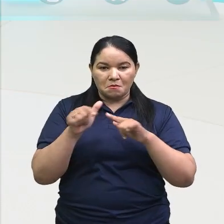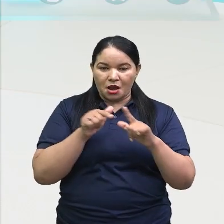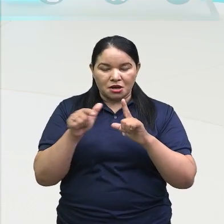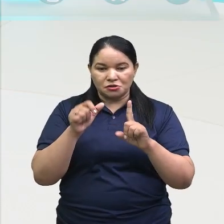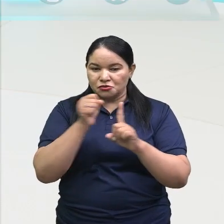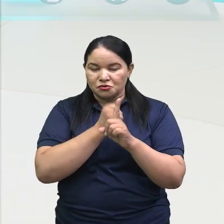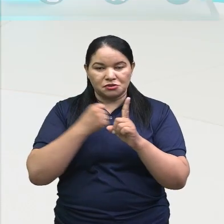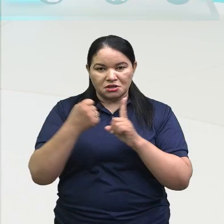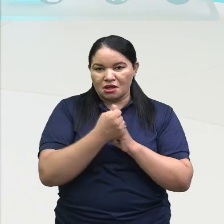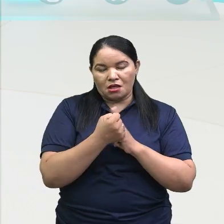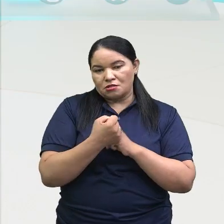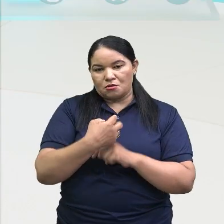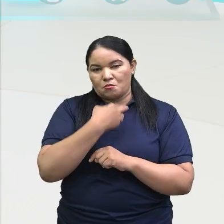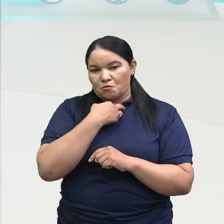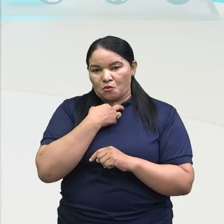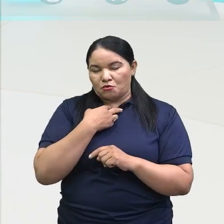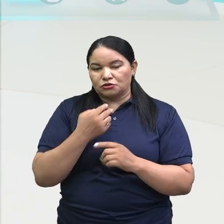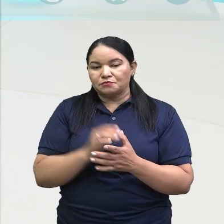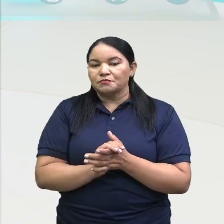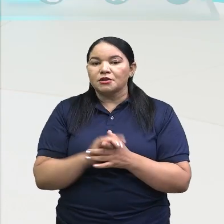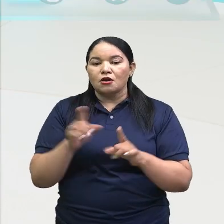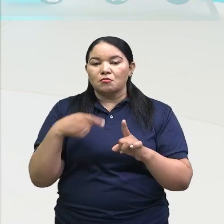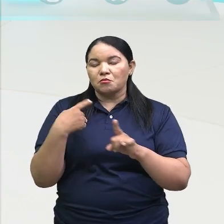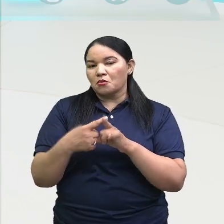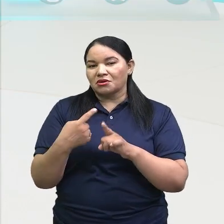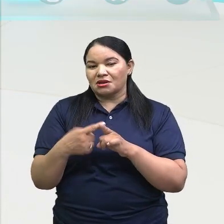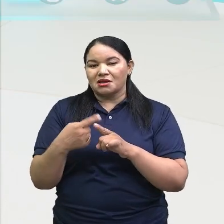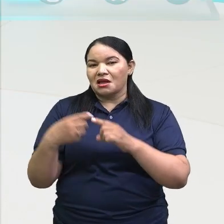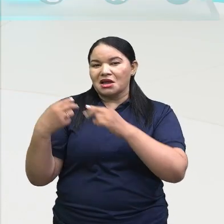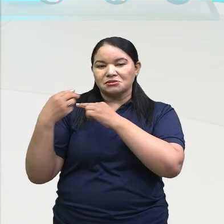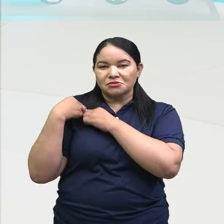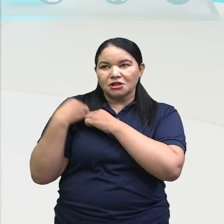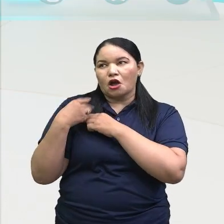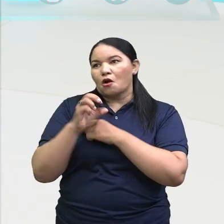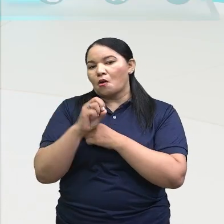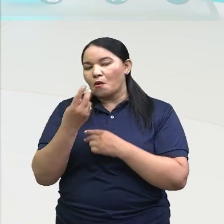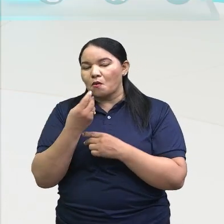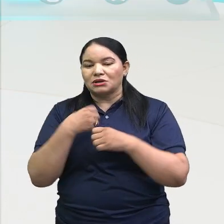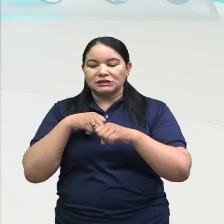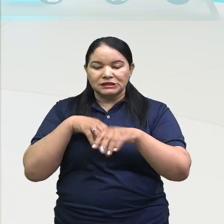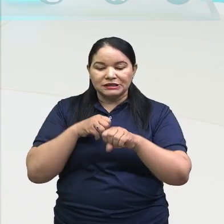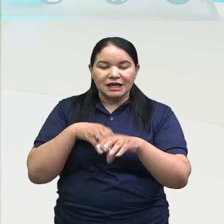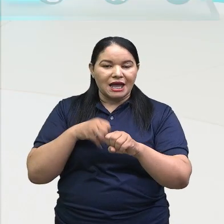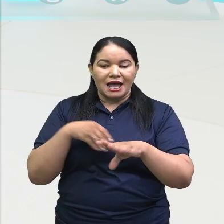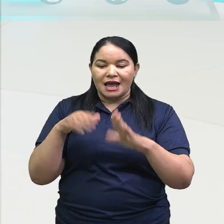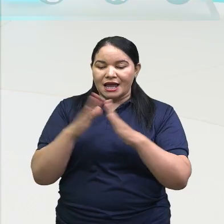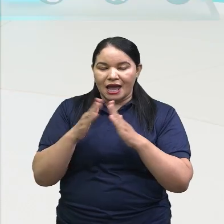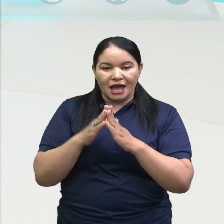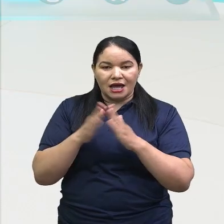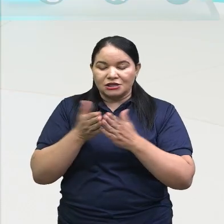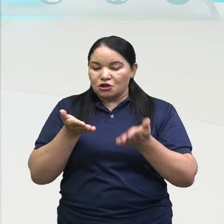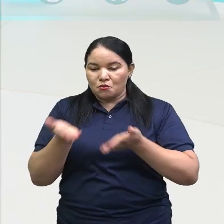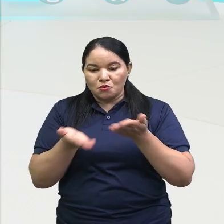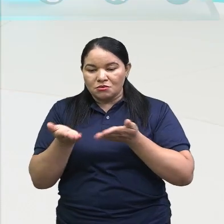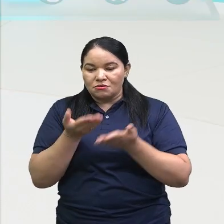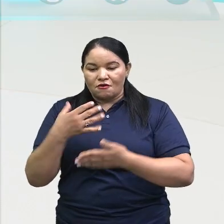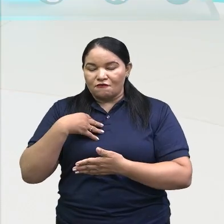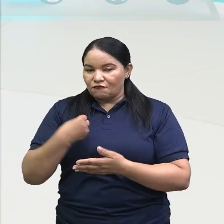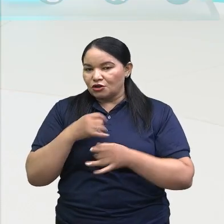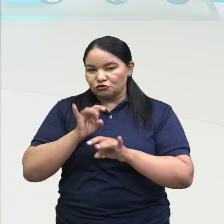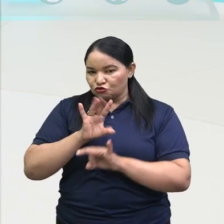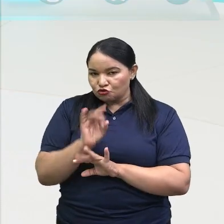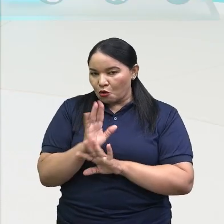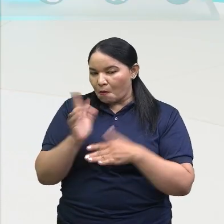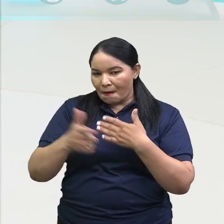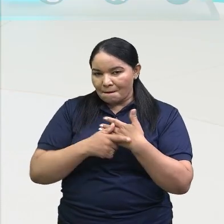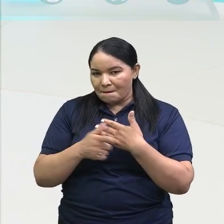sociais, ok? A ideia é que a mulher fosse ali ensinada a cuidar da casa, a cuidar dos filhos, e esse era o papel dela. A